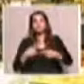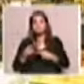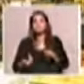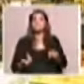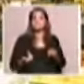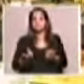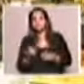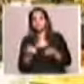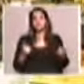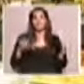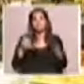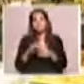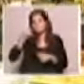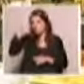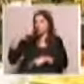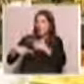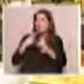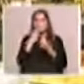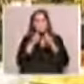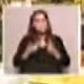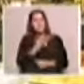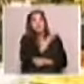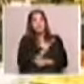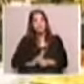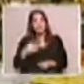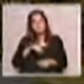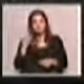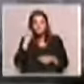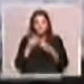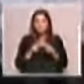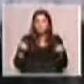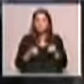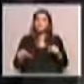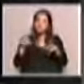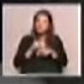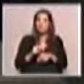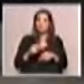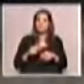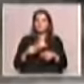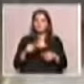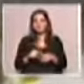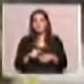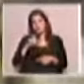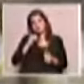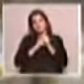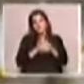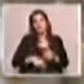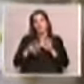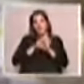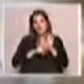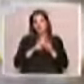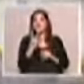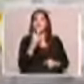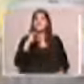estando aliadas à tradição e aos sabores antigos, mas com produtos renovados que obedeçam às regras. No